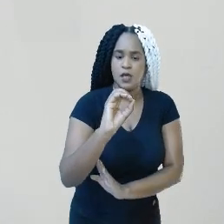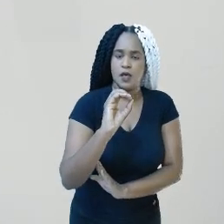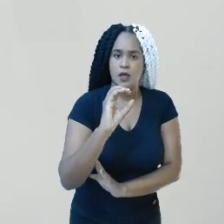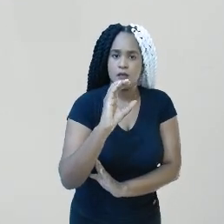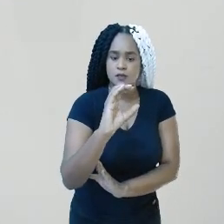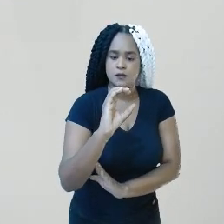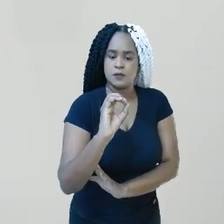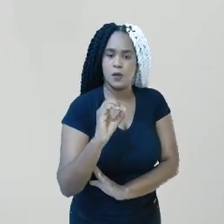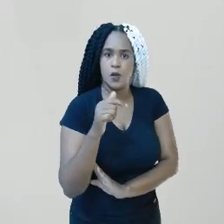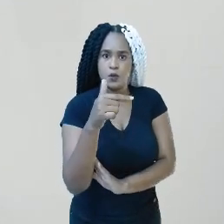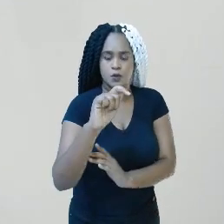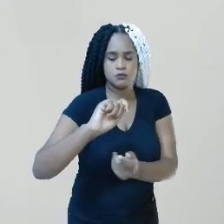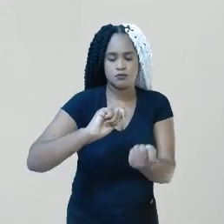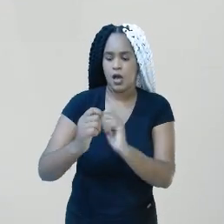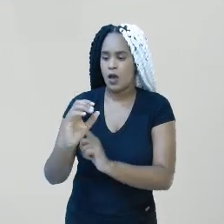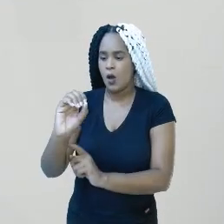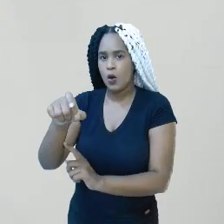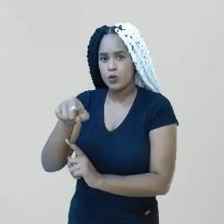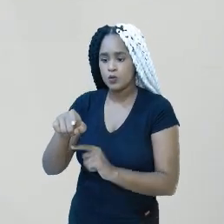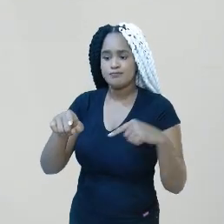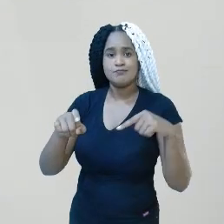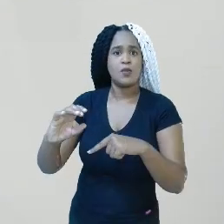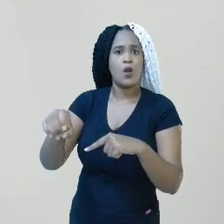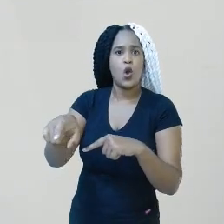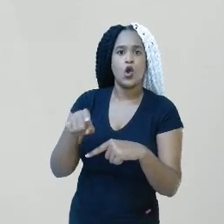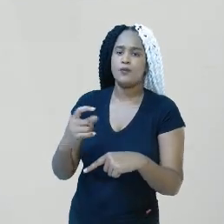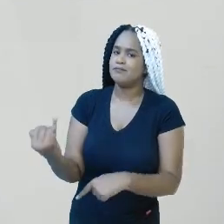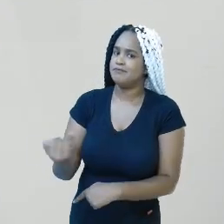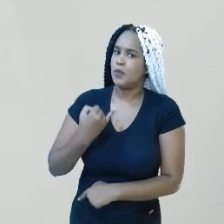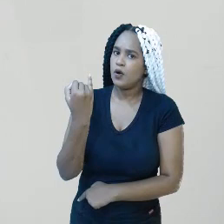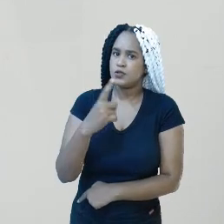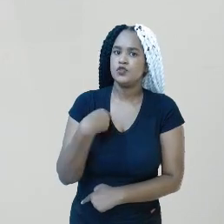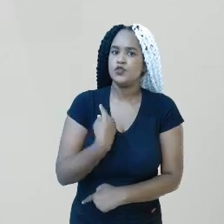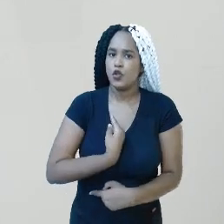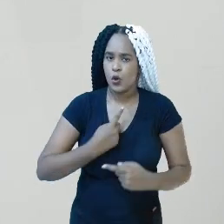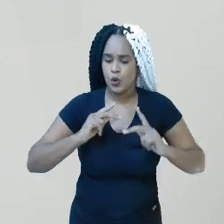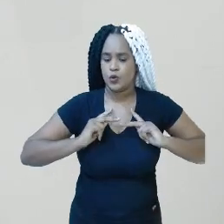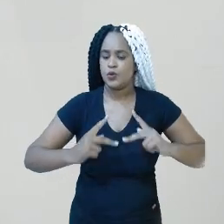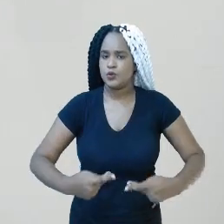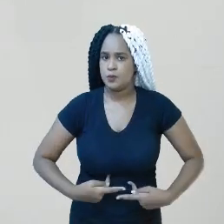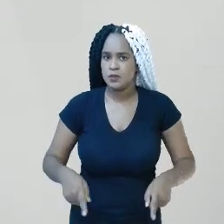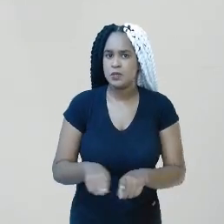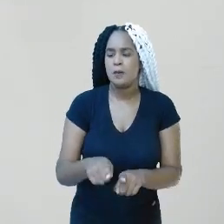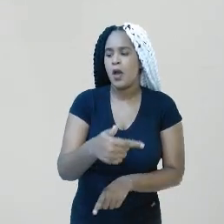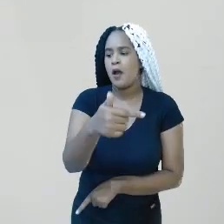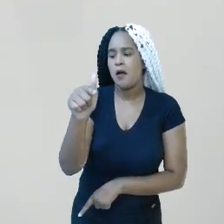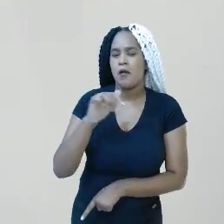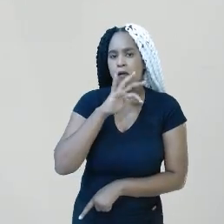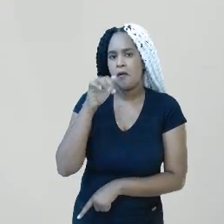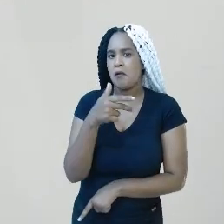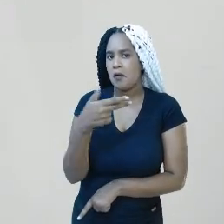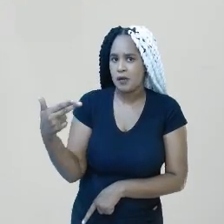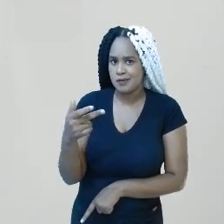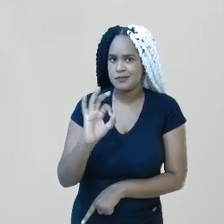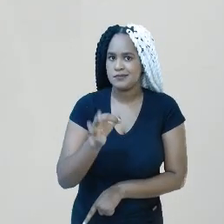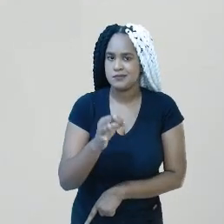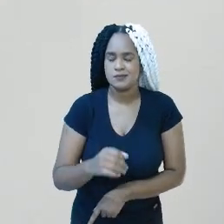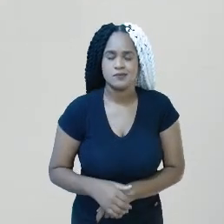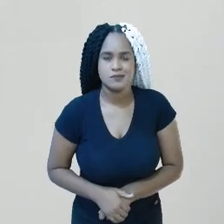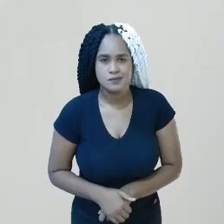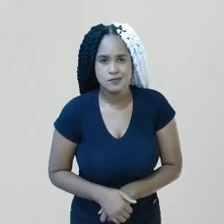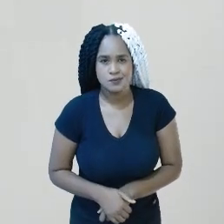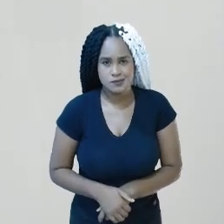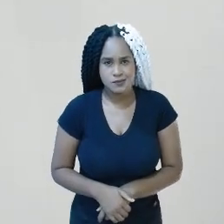em oxigênio, que é um ar essencial para a nossa vida, para a vida humana e de outros animais, tá certo?